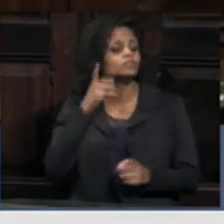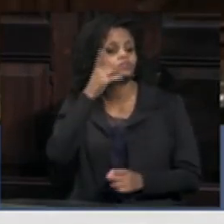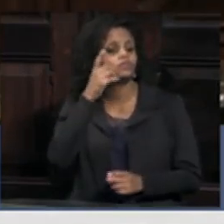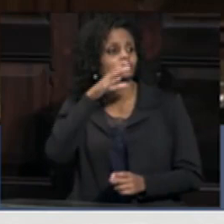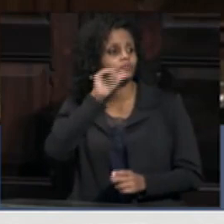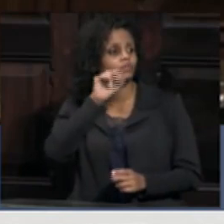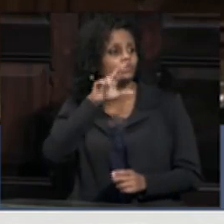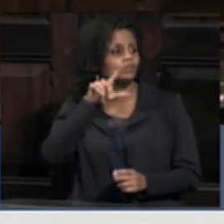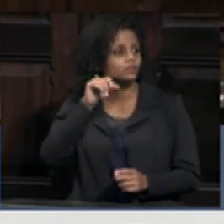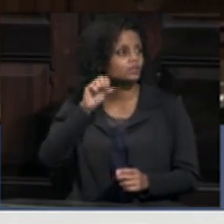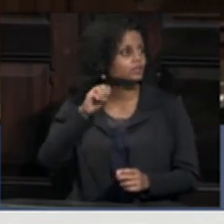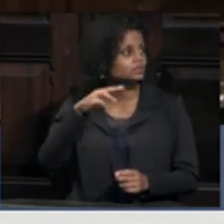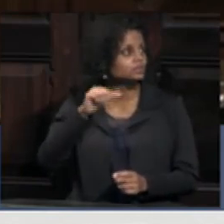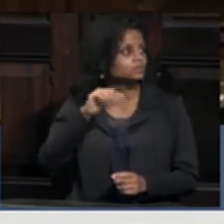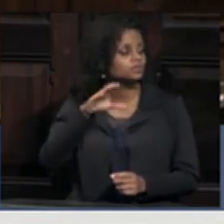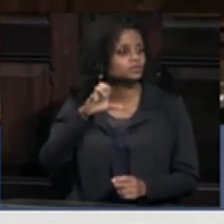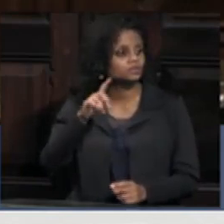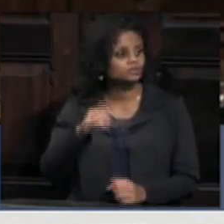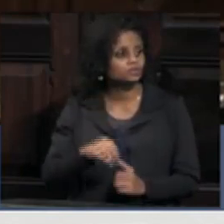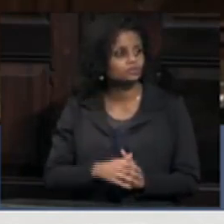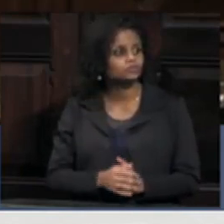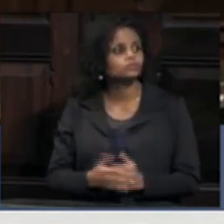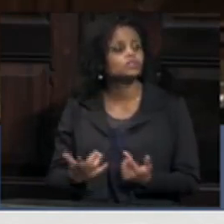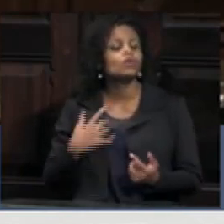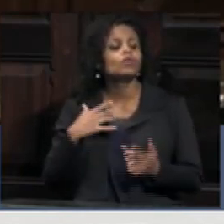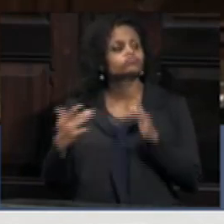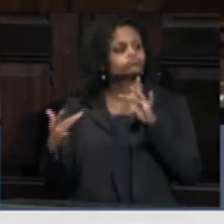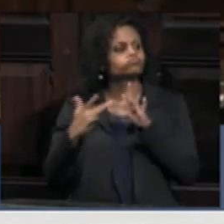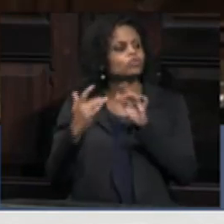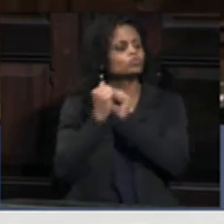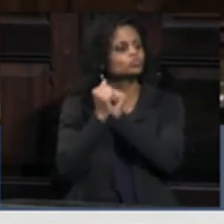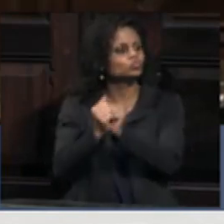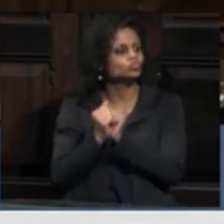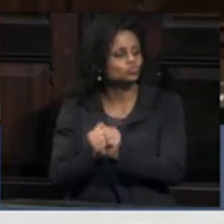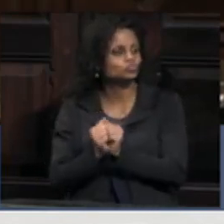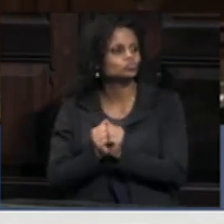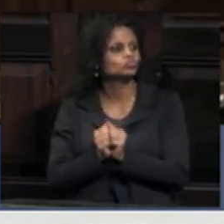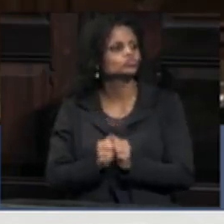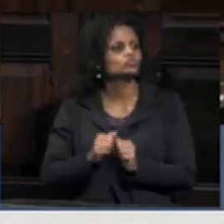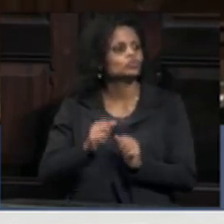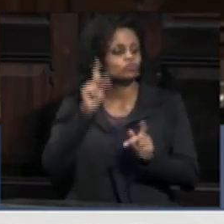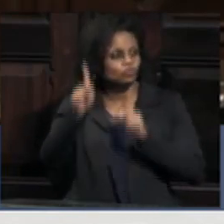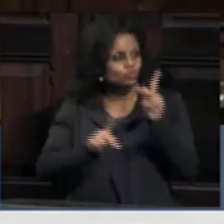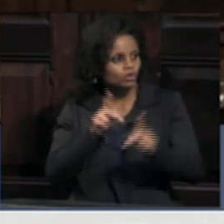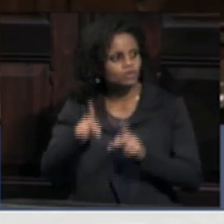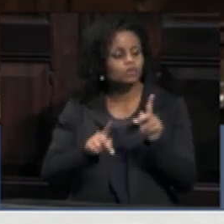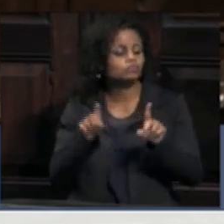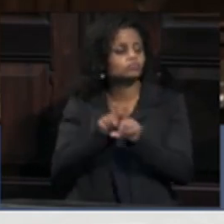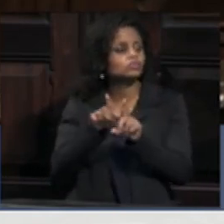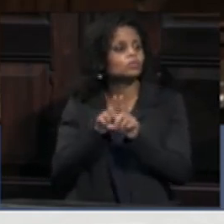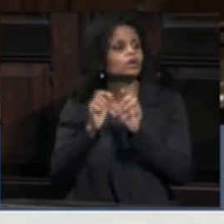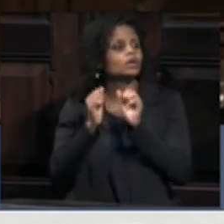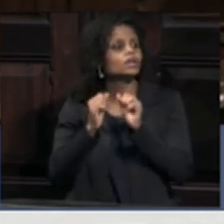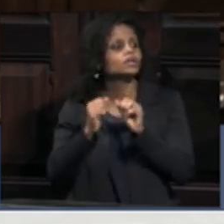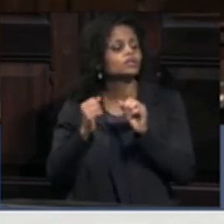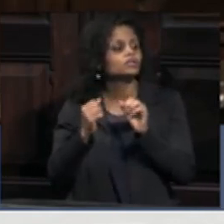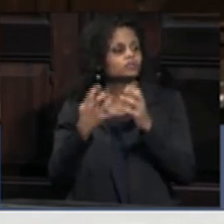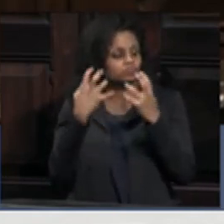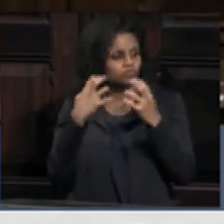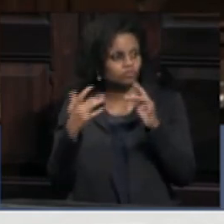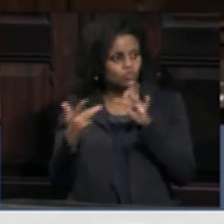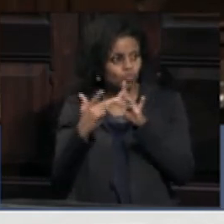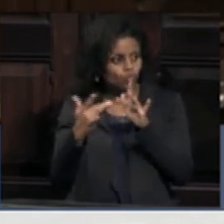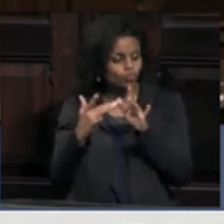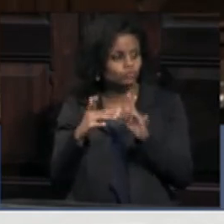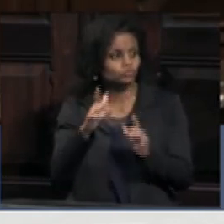presidente neste momento da sessão. Em nome do interesse público, em nome da água, que é patrimônio público, em nome do saneamento, que é patrimônio público